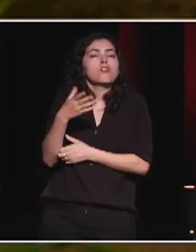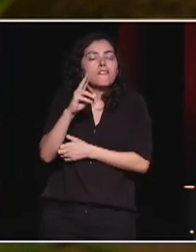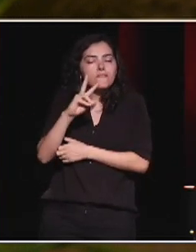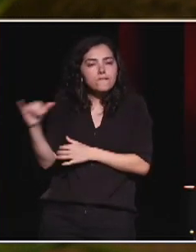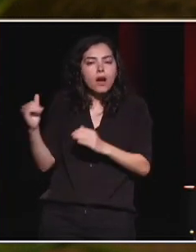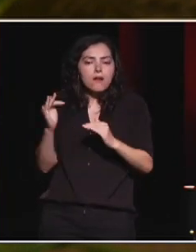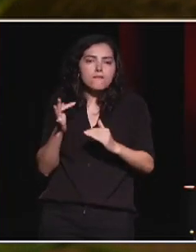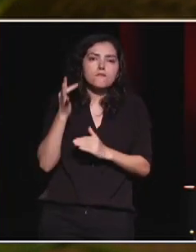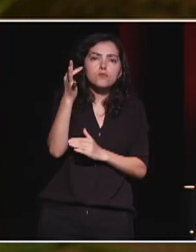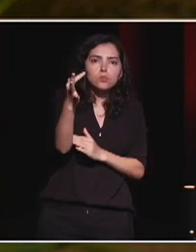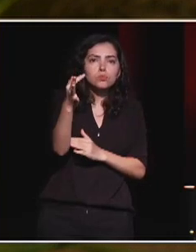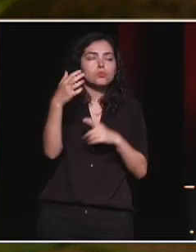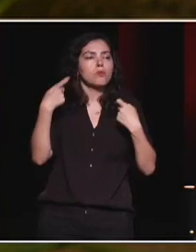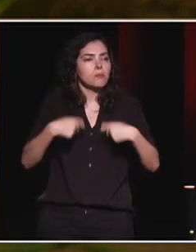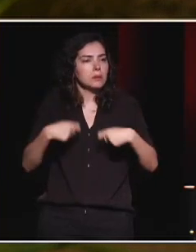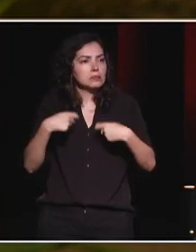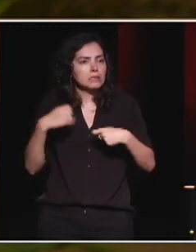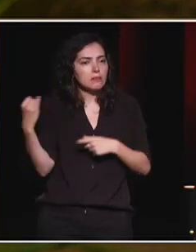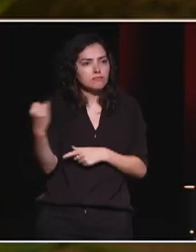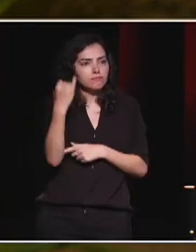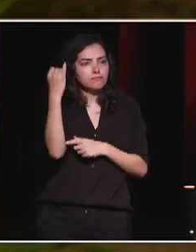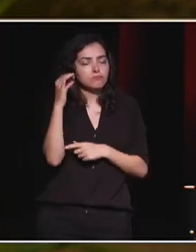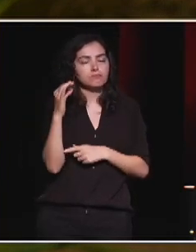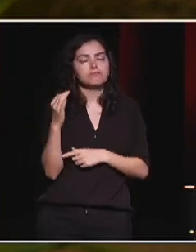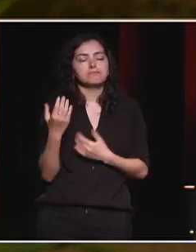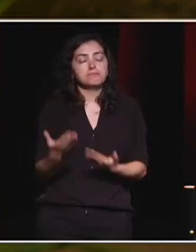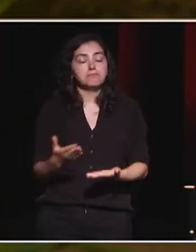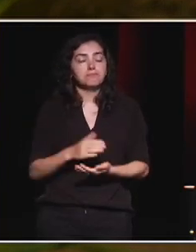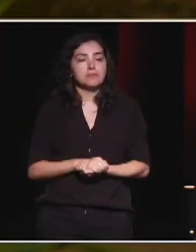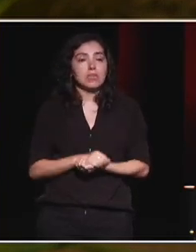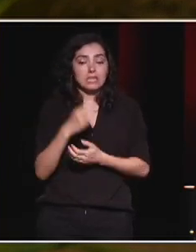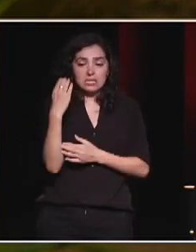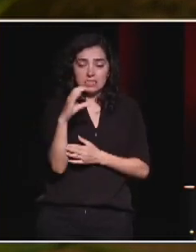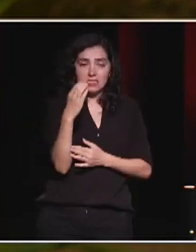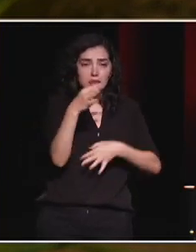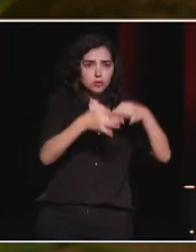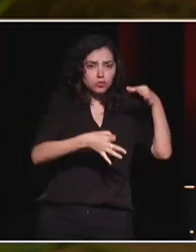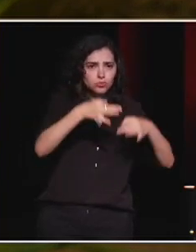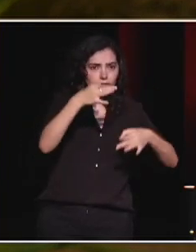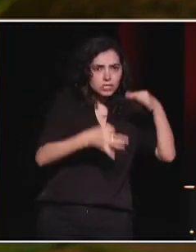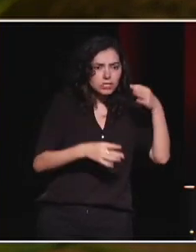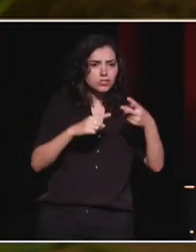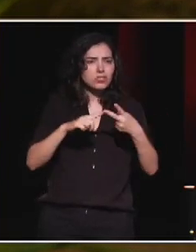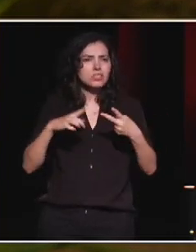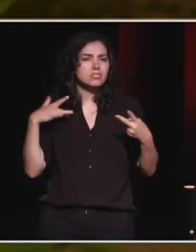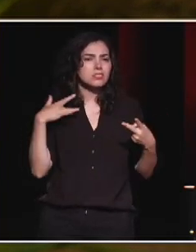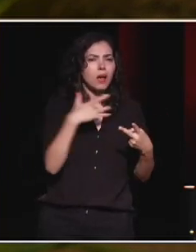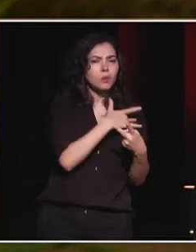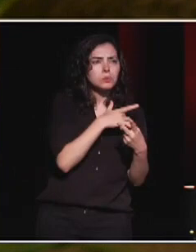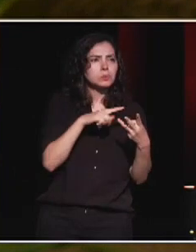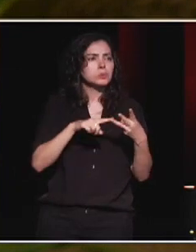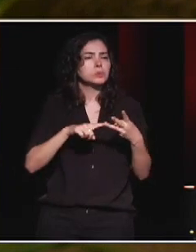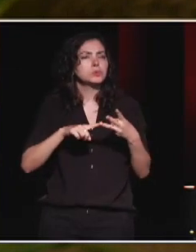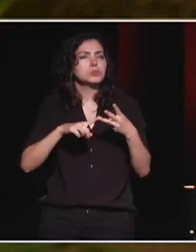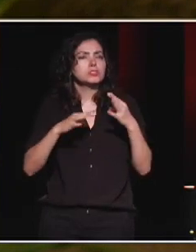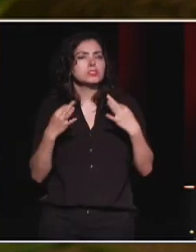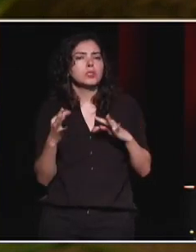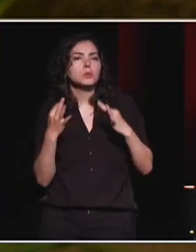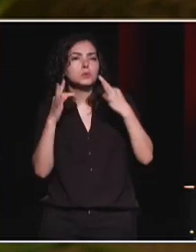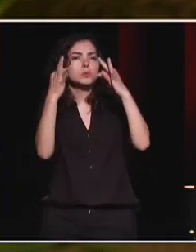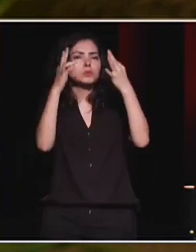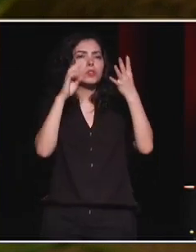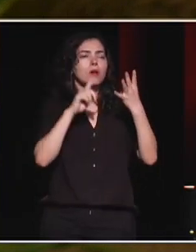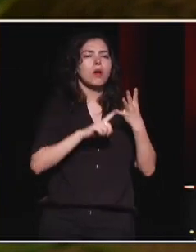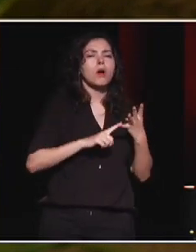futuro. Da ciência jurídica à saúde, passando pela tecnologia, comunicação e